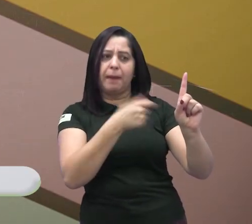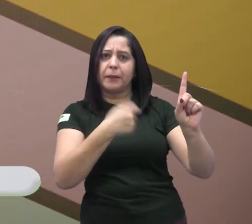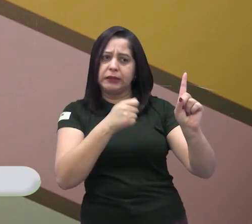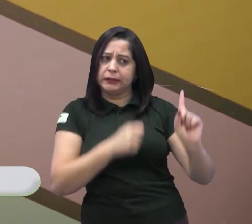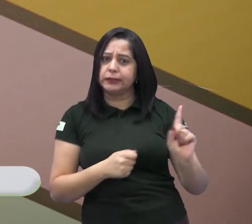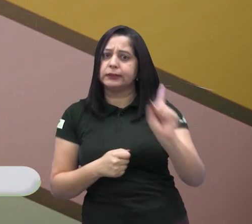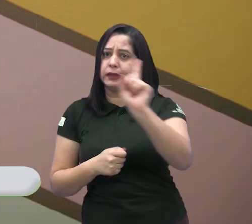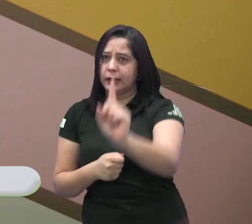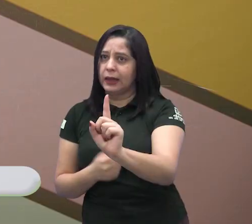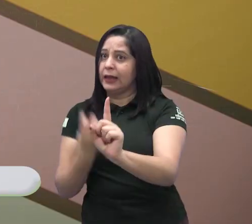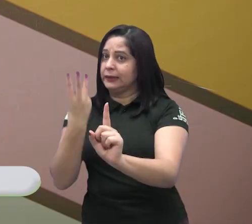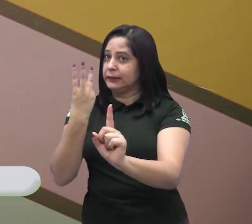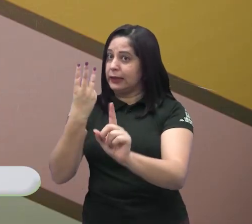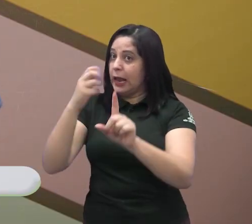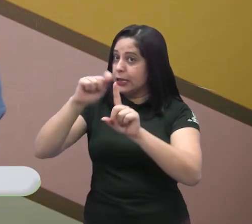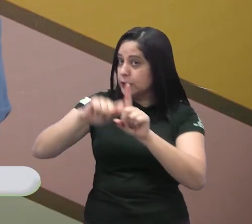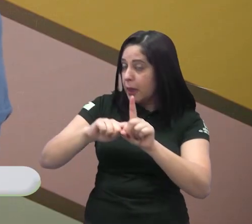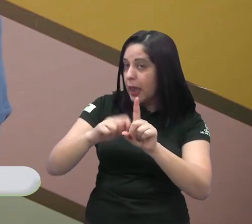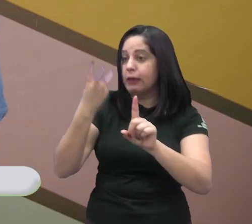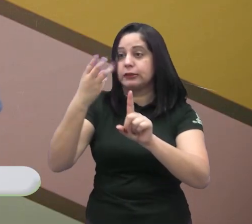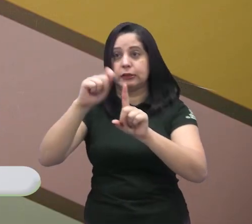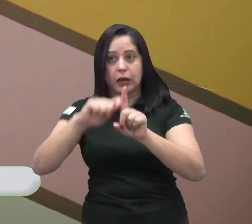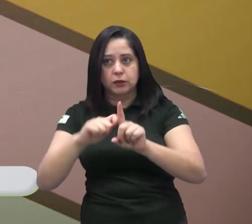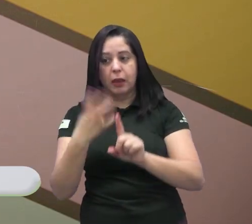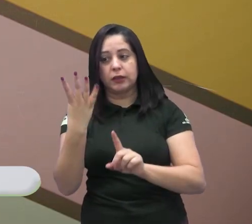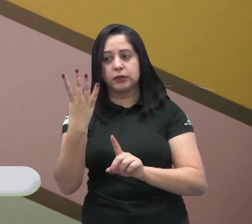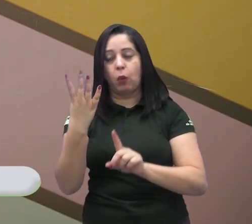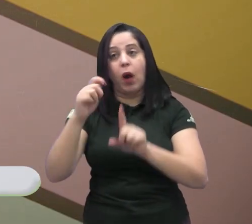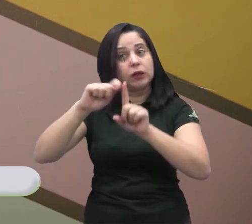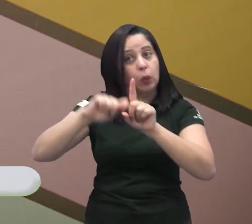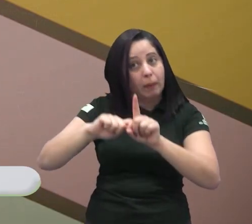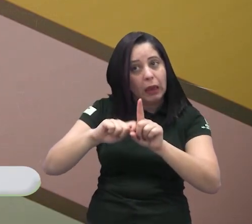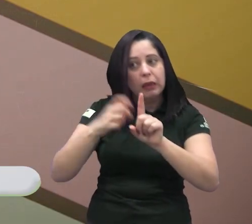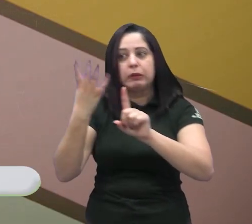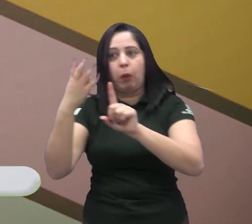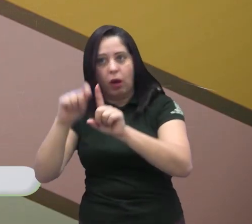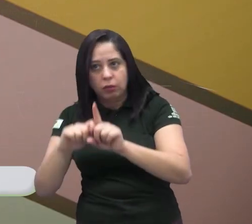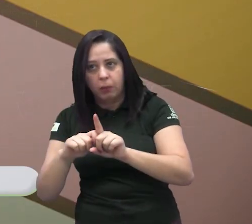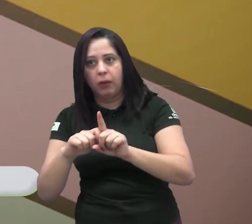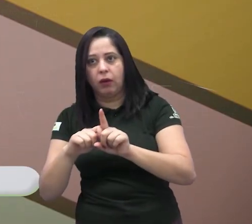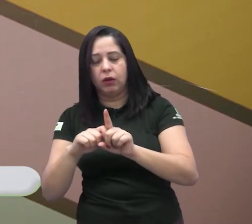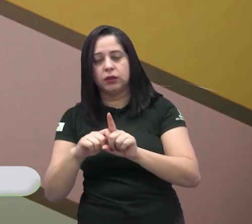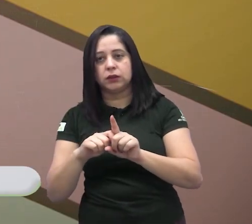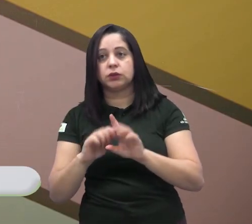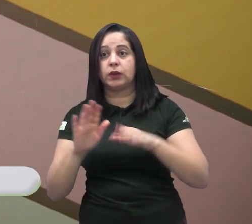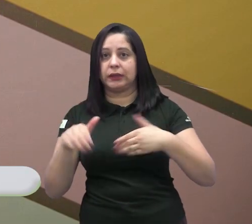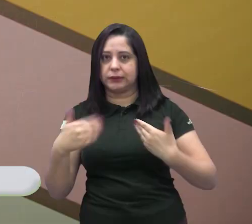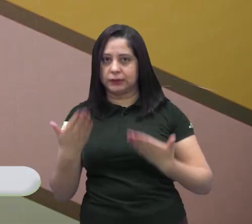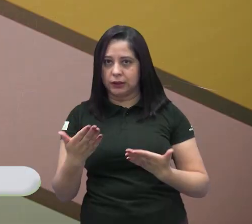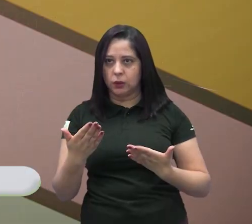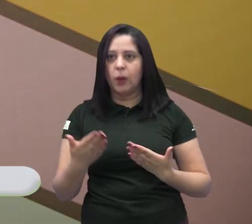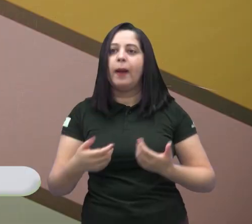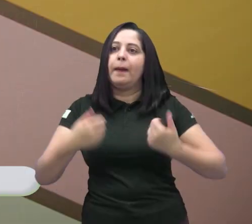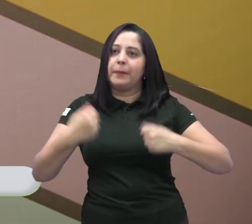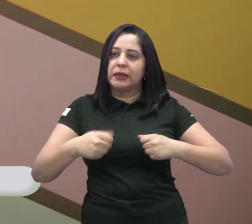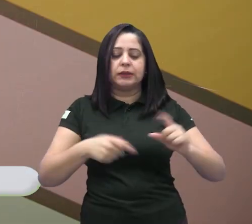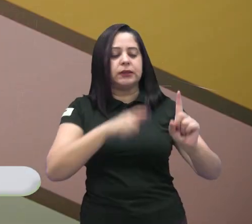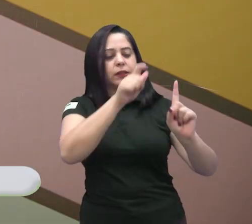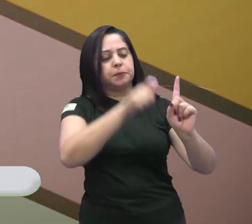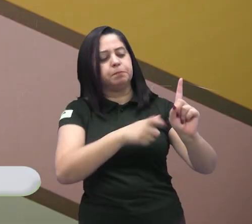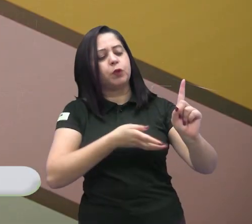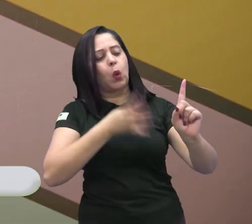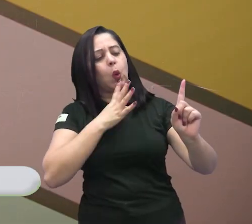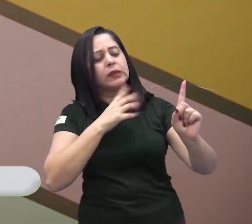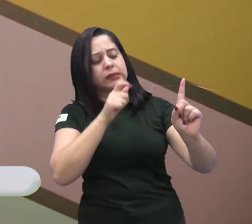você precisa vir ao consultório a cada 3 meses, a cada 4 meses. Então, a gente precisa conhecer esse paciente primeiro para